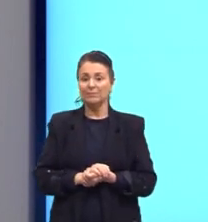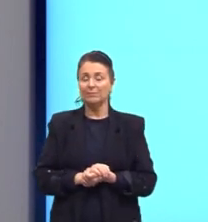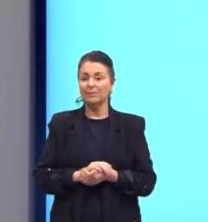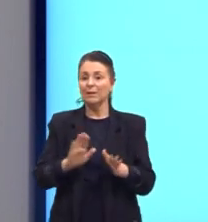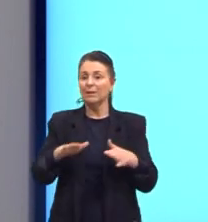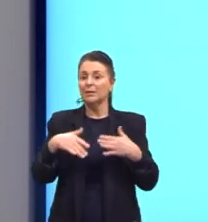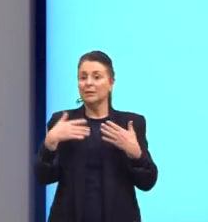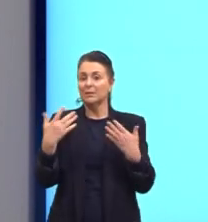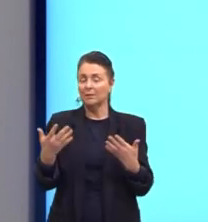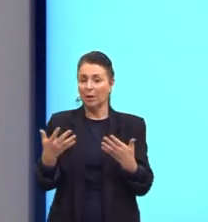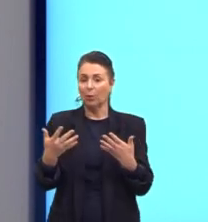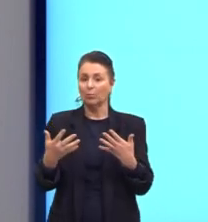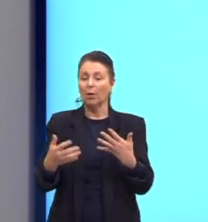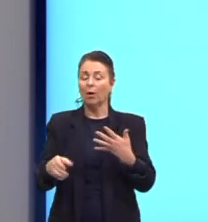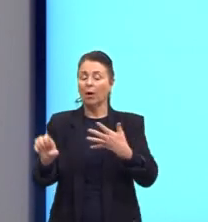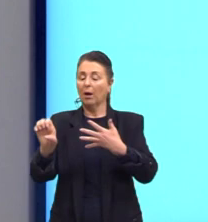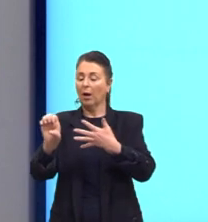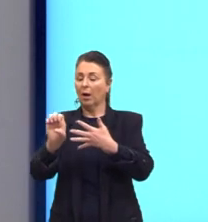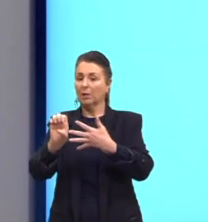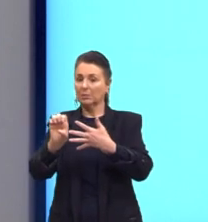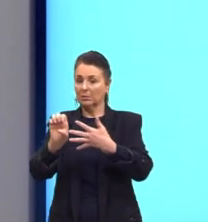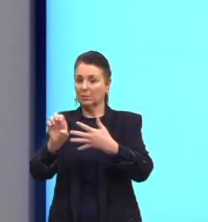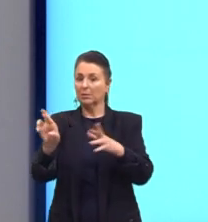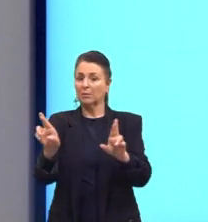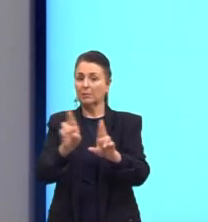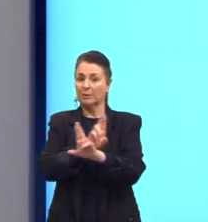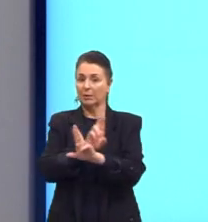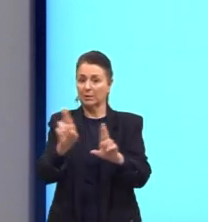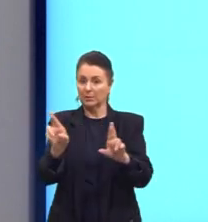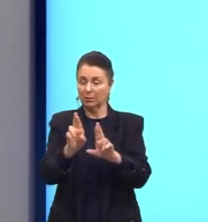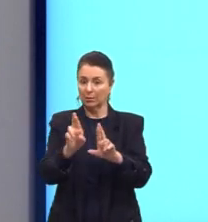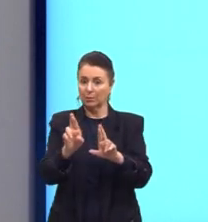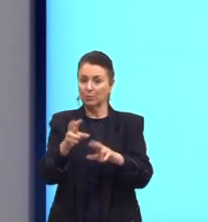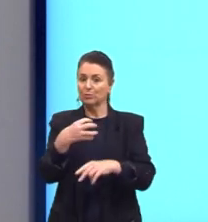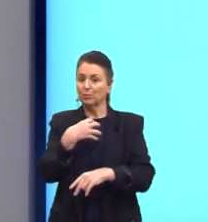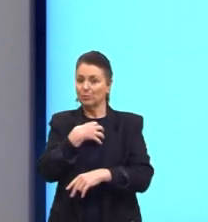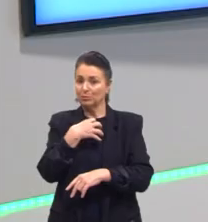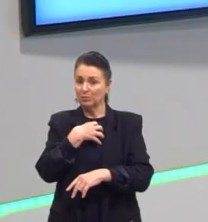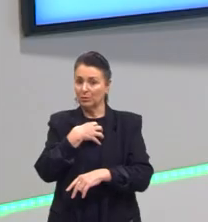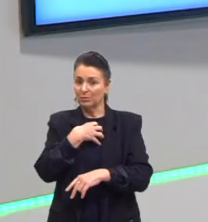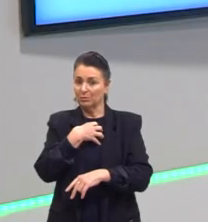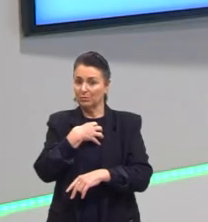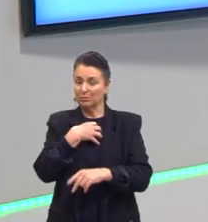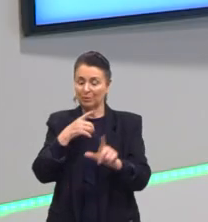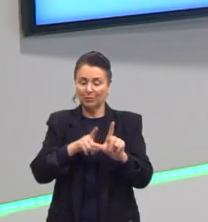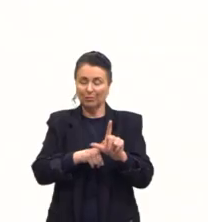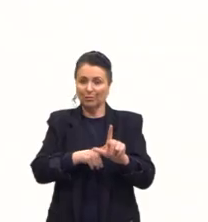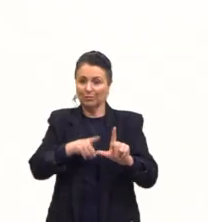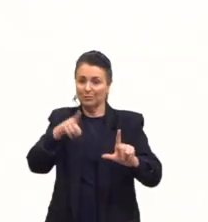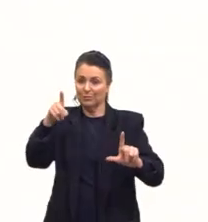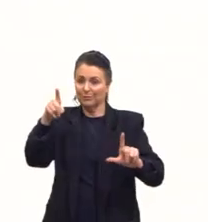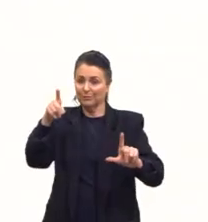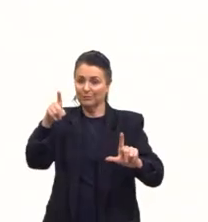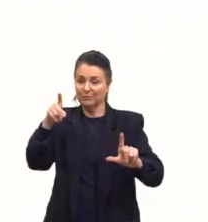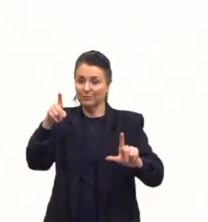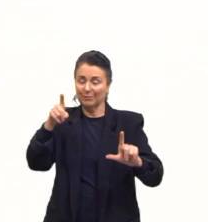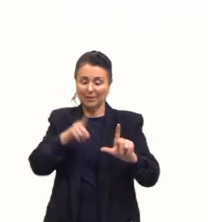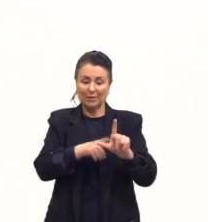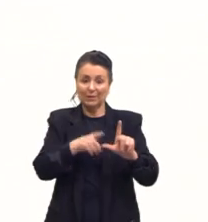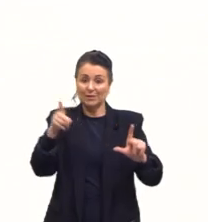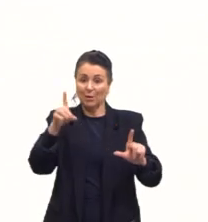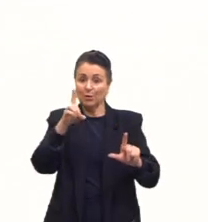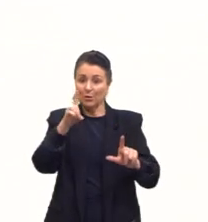bom então as espécies elas vão poder se relacionar dessas duas formas dessas duas maneiras evolutivas que a evolução